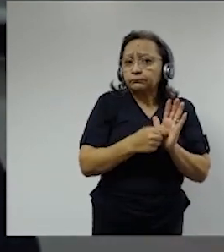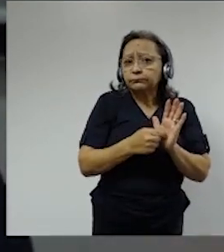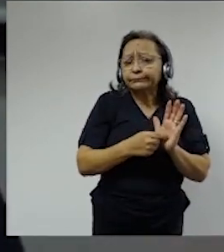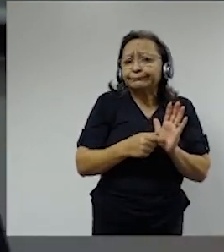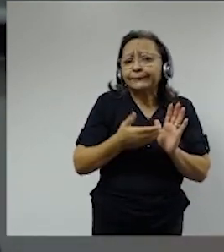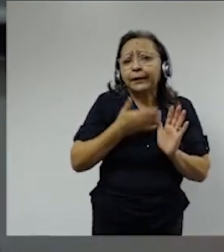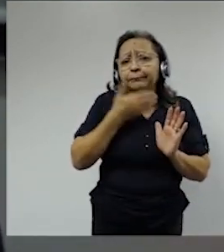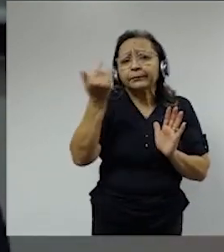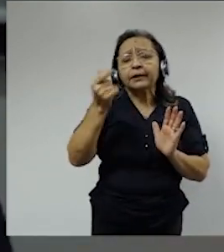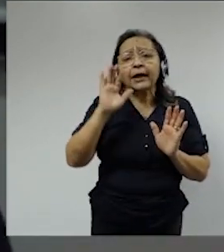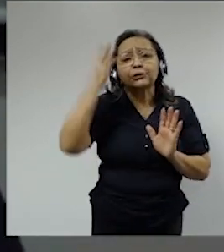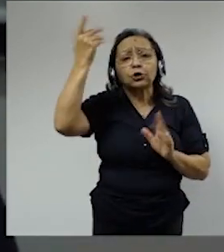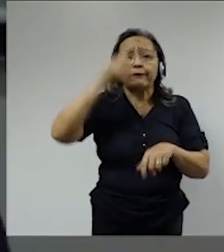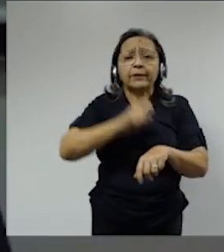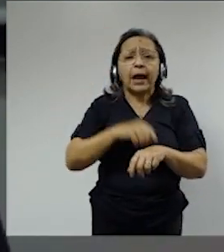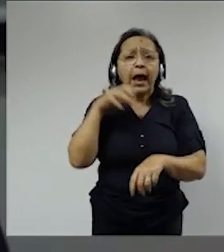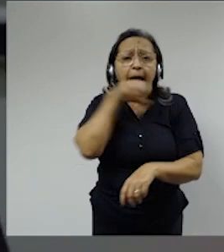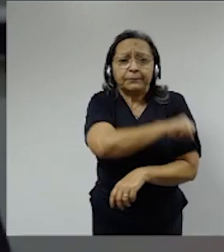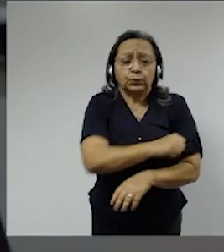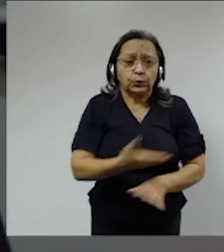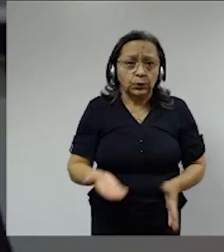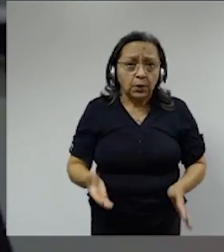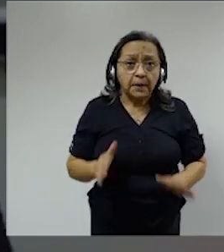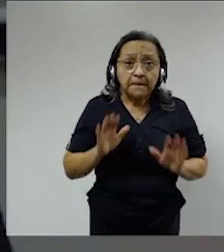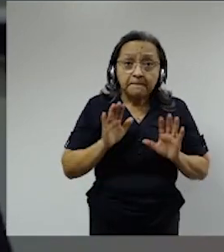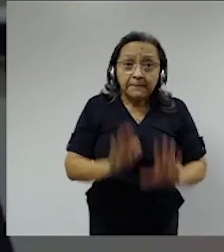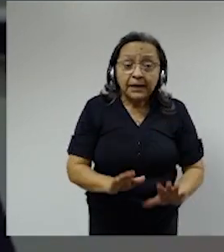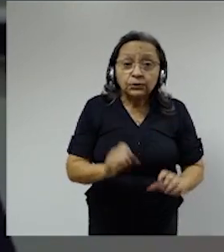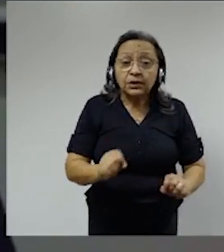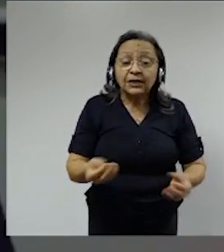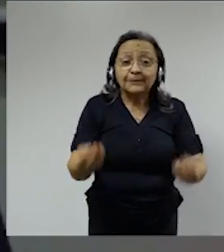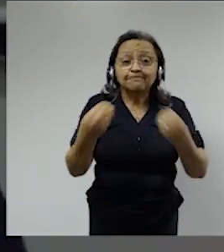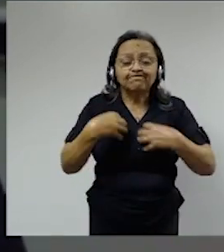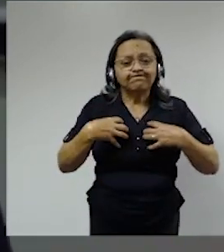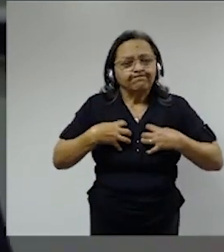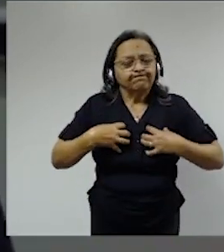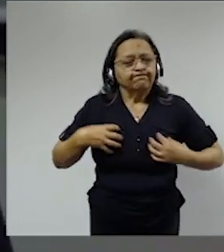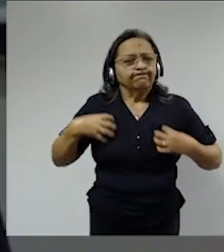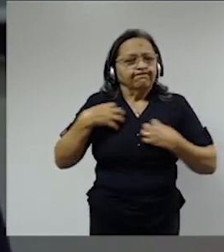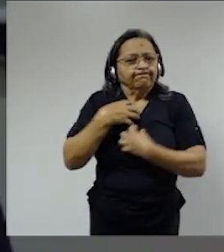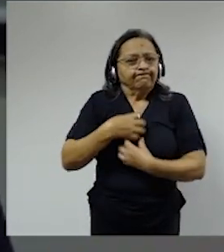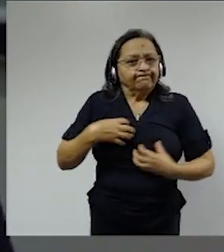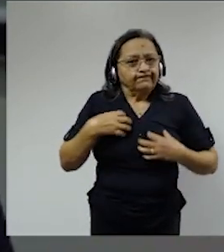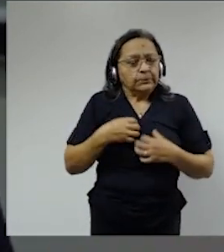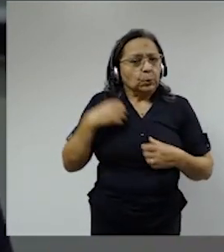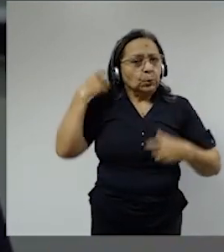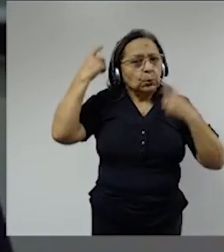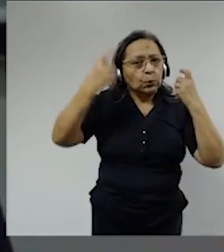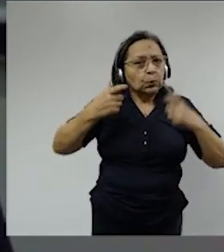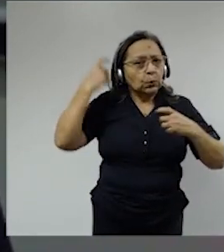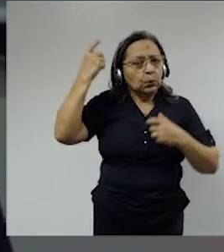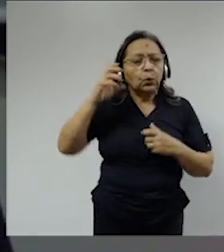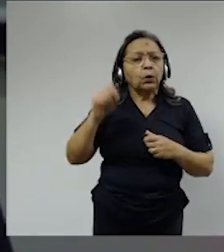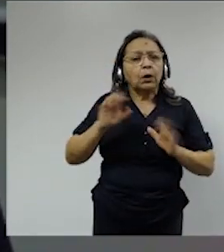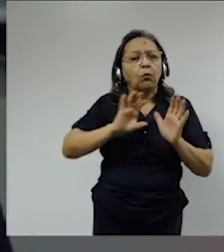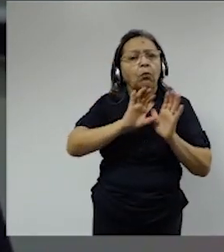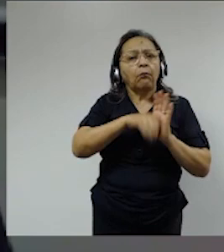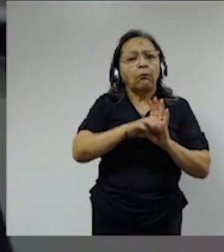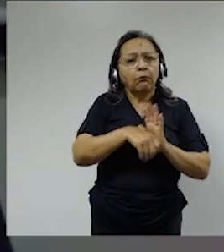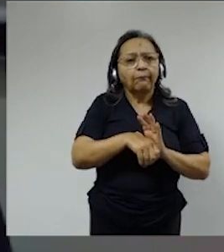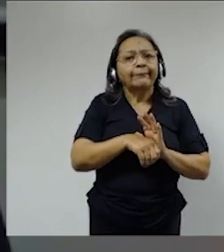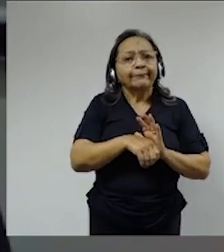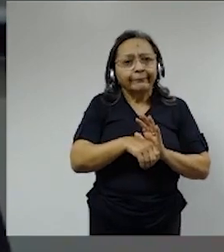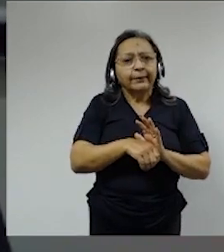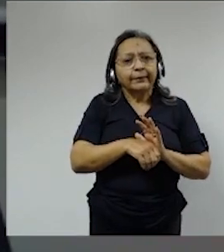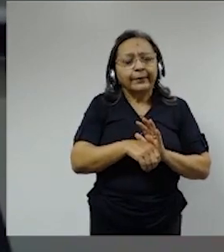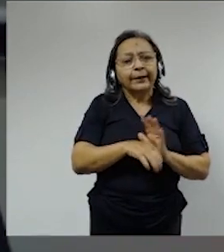horas, facilmente. Agora, o que me incomoda mais é um conceito que é muito